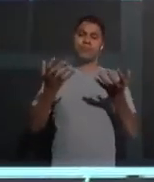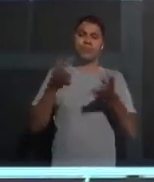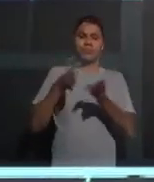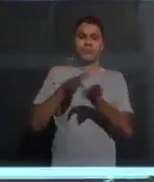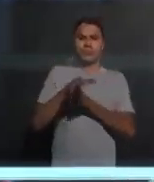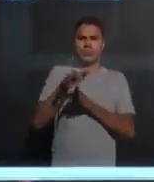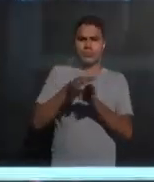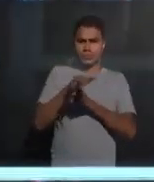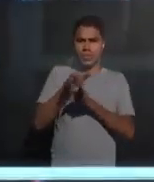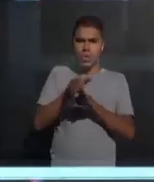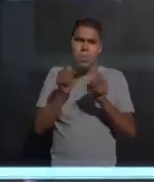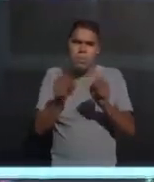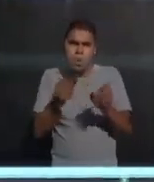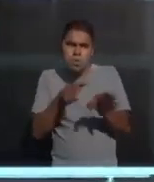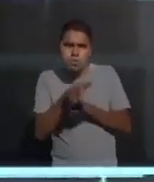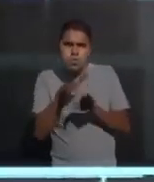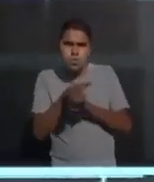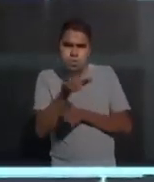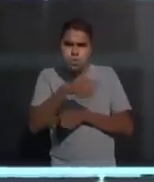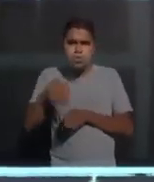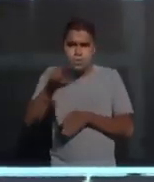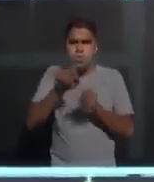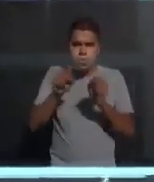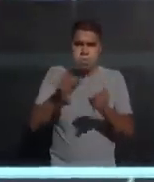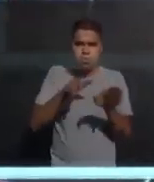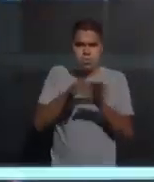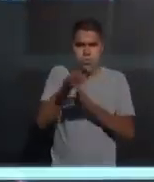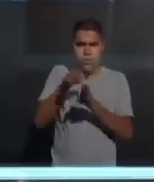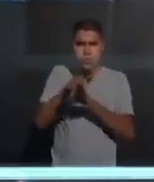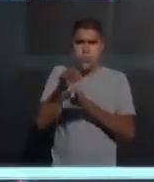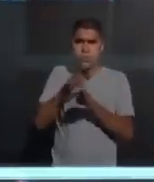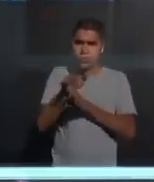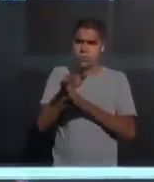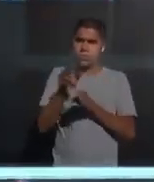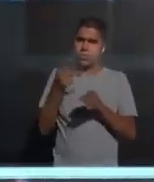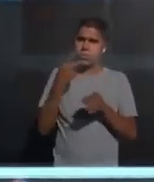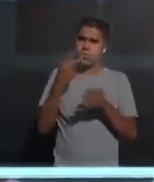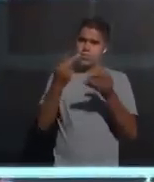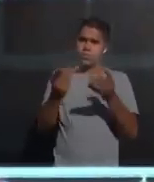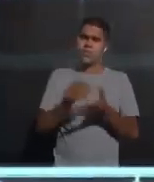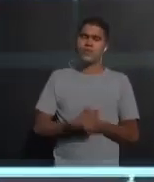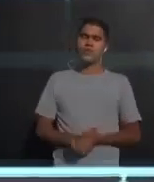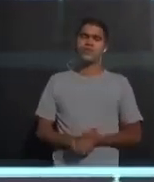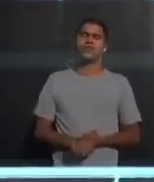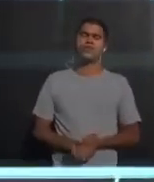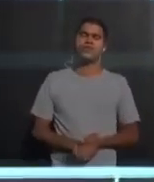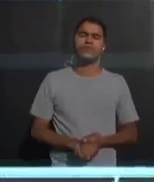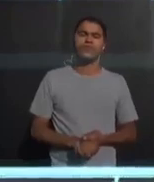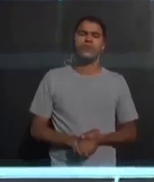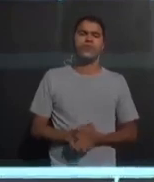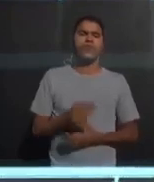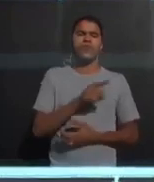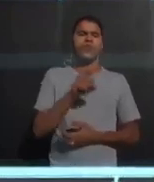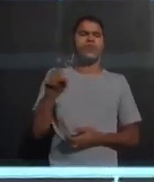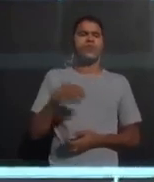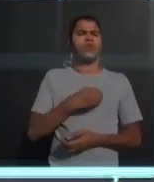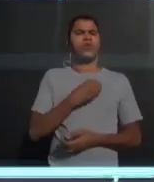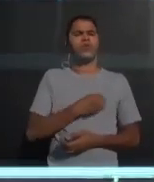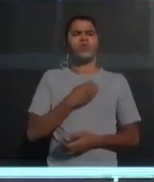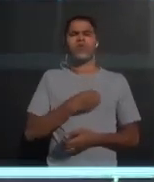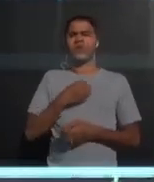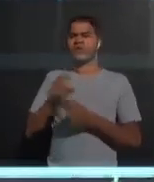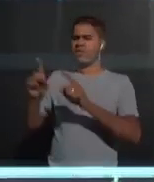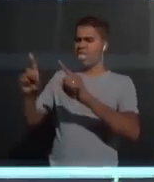conselho eu posso dar um conselho que hoje o conselho pra vocês dentro disse que está falando não viva em função das críticas